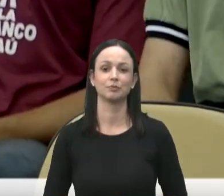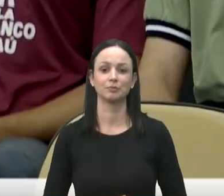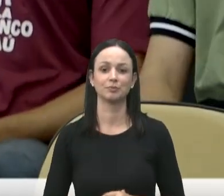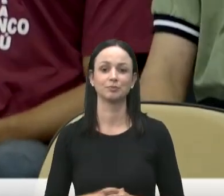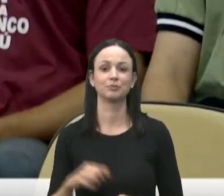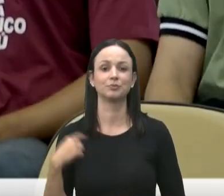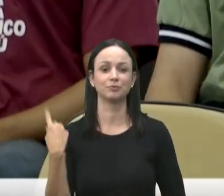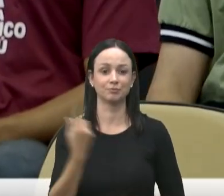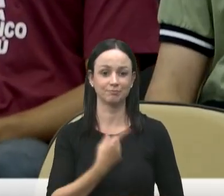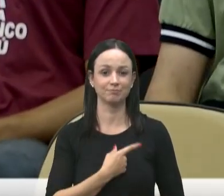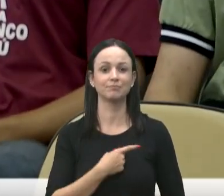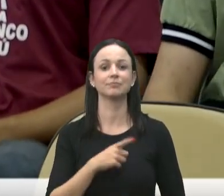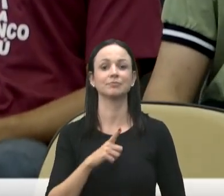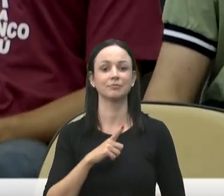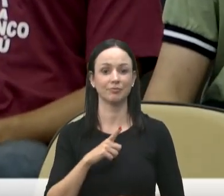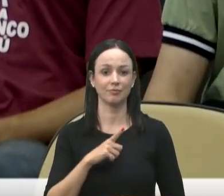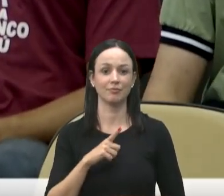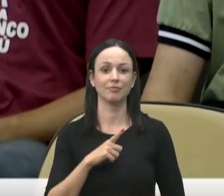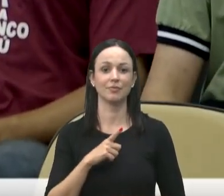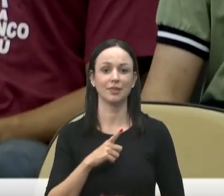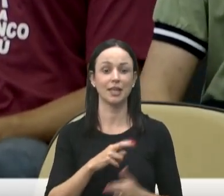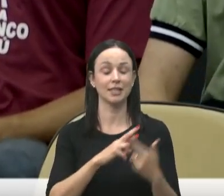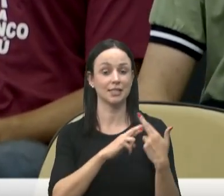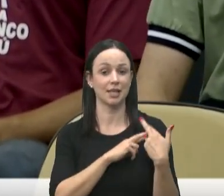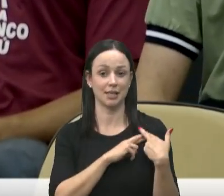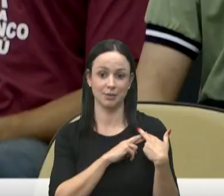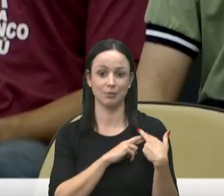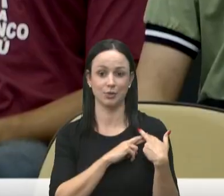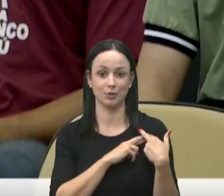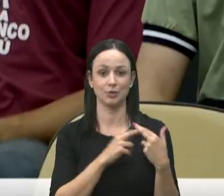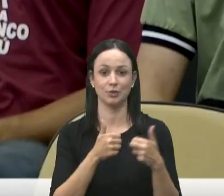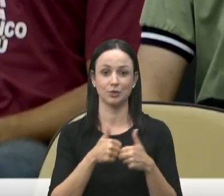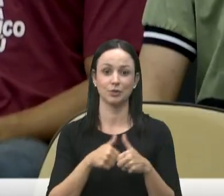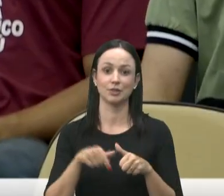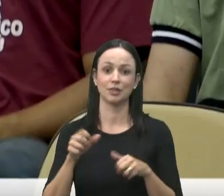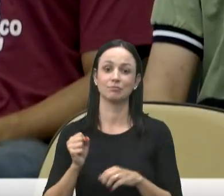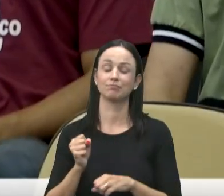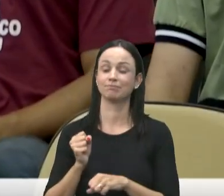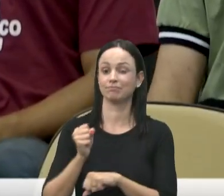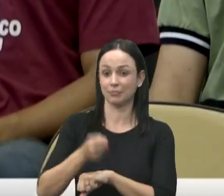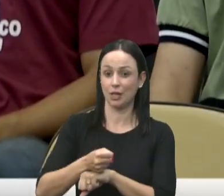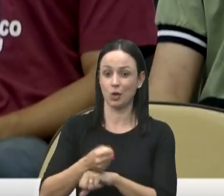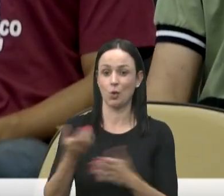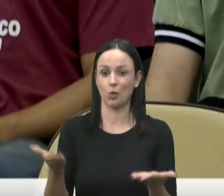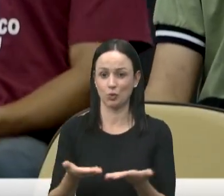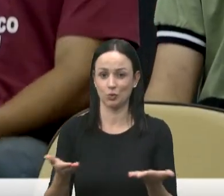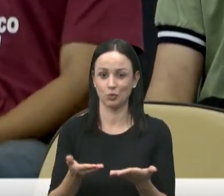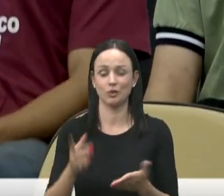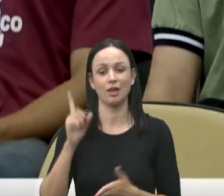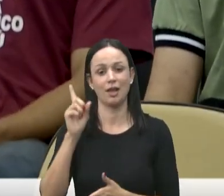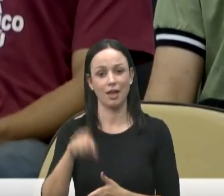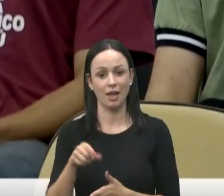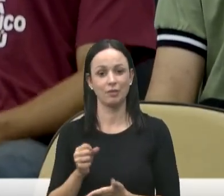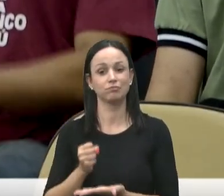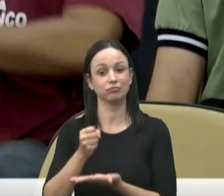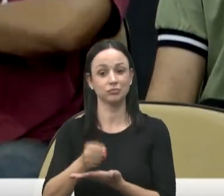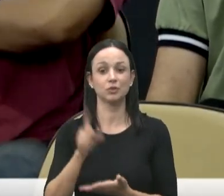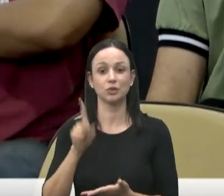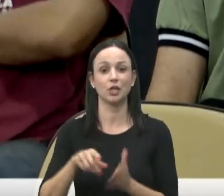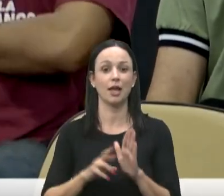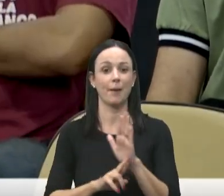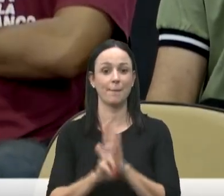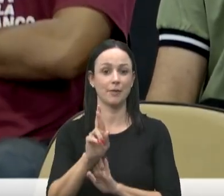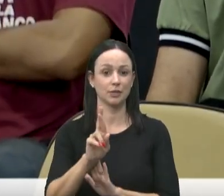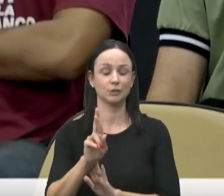gente realmente tem uma responsabilidade de estar no cargo que a gente ocupa. A responsabilidade de